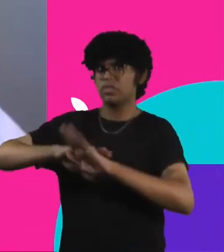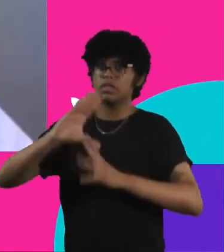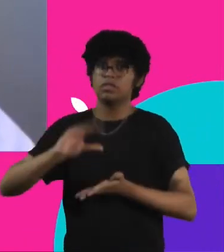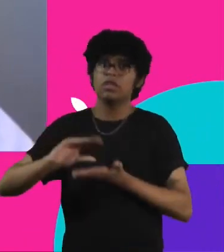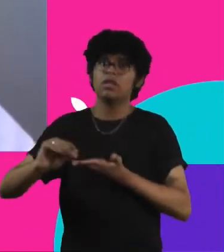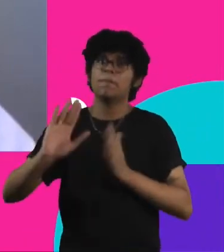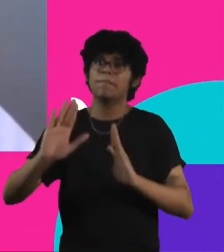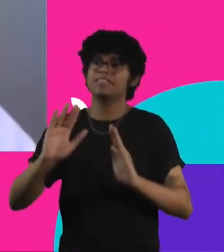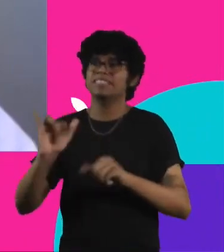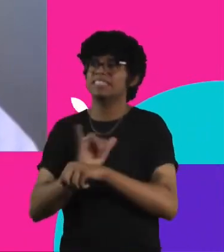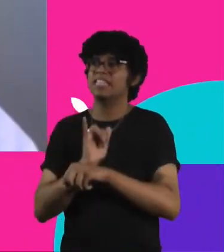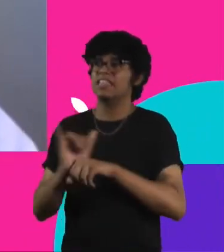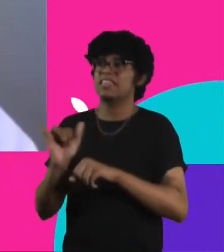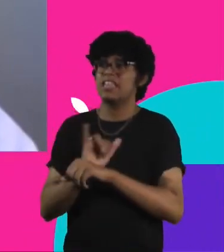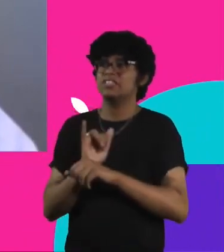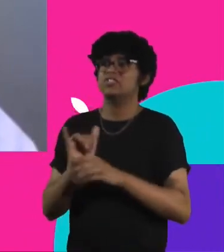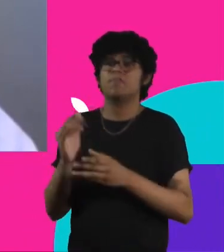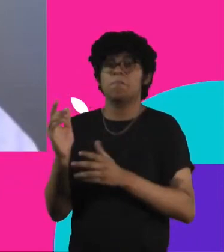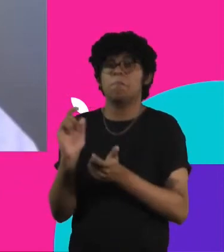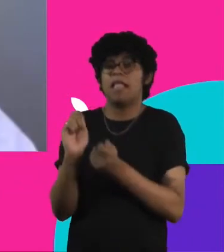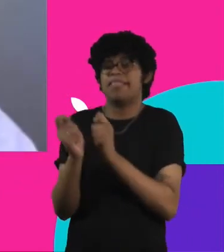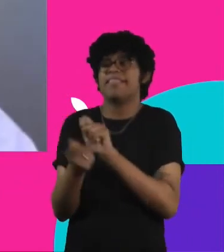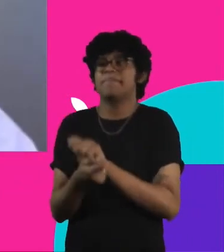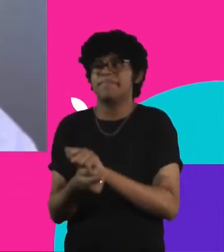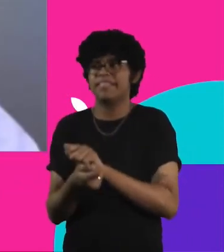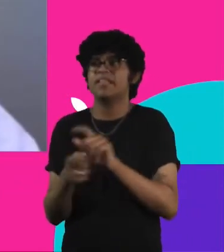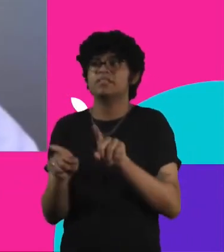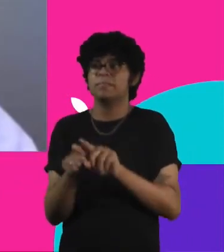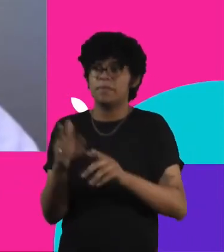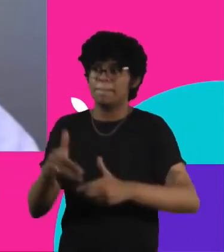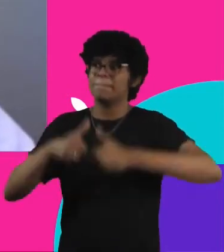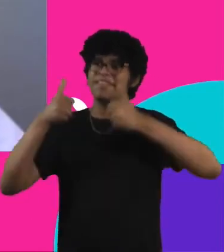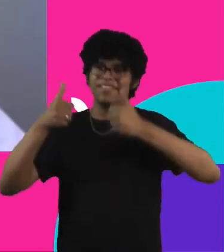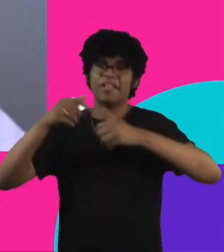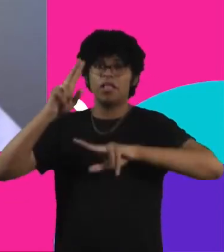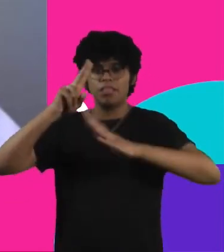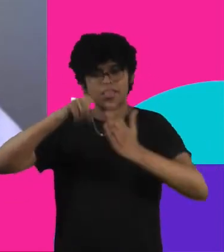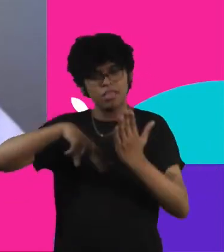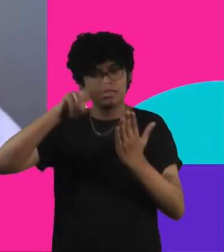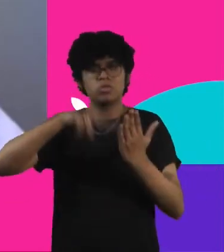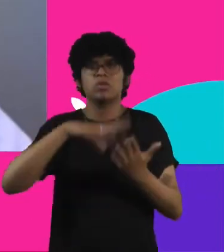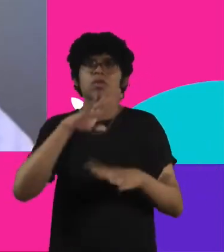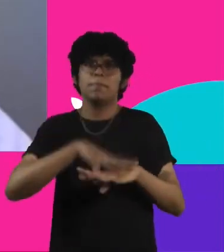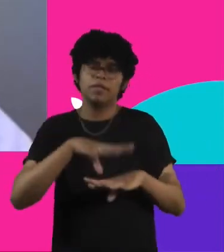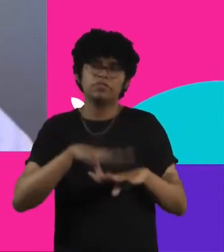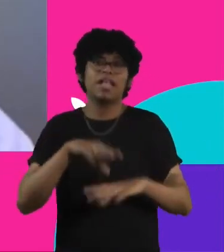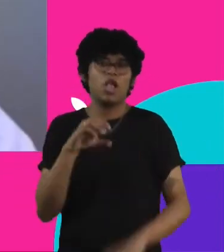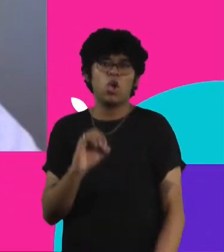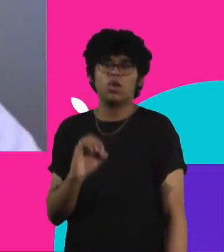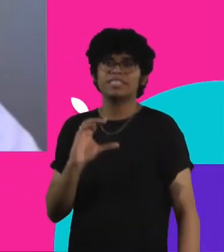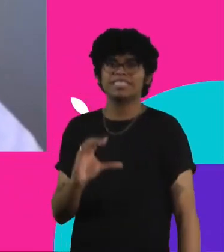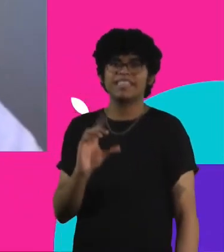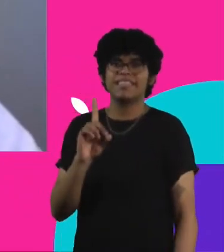aos interesses do aluno e, por consequência, melhorar os níveis de leitura e de matemática, que é os dois principais indicadores que a OCDE observa no